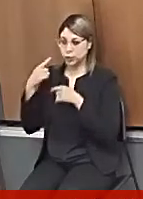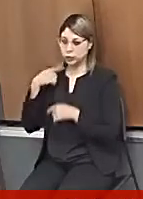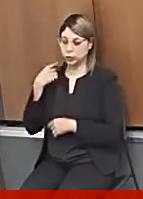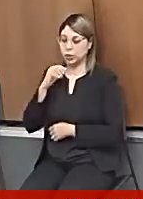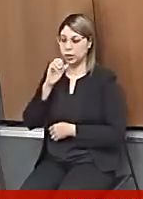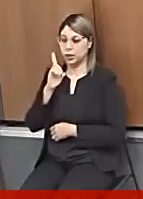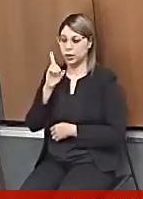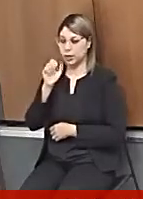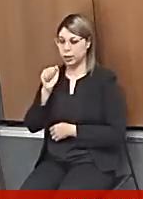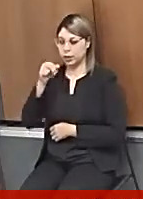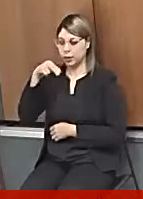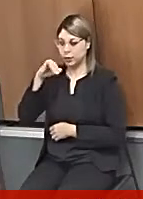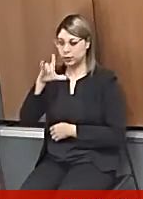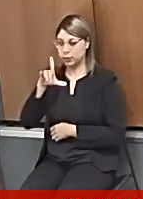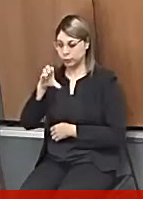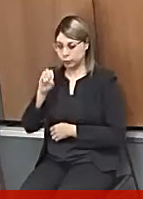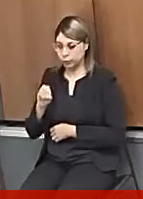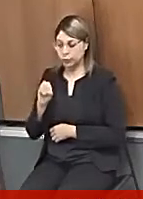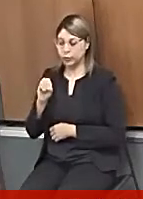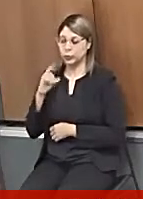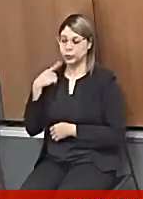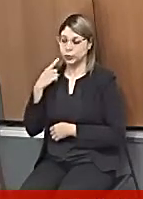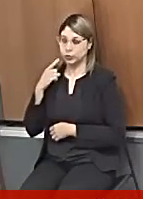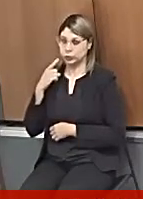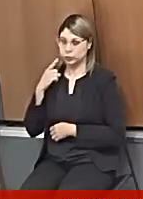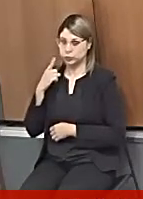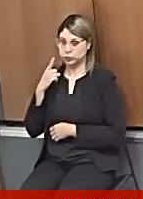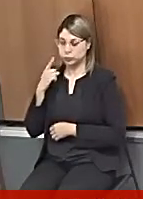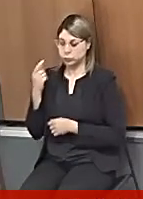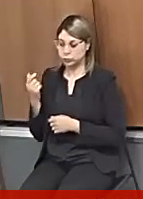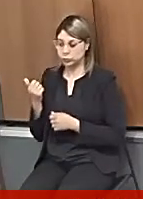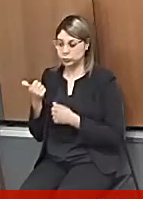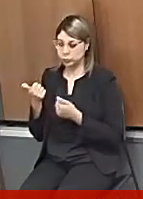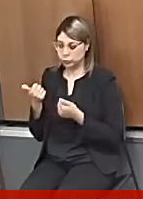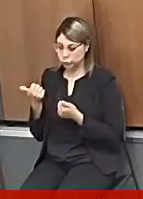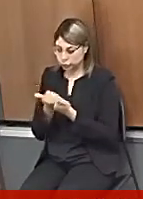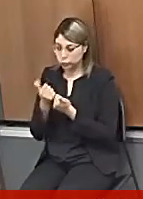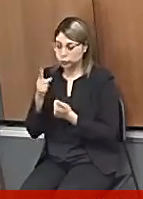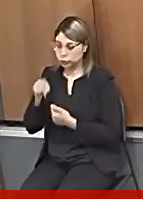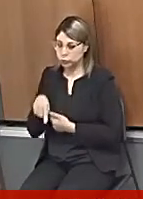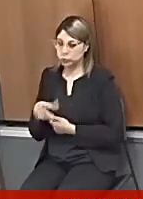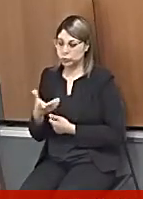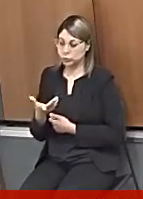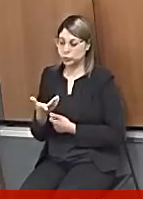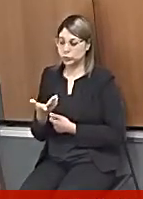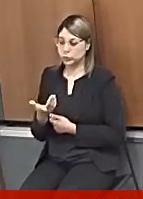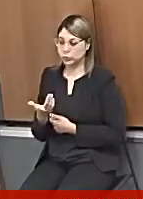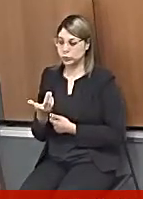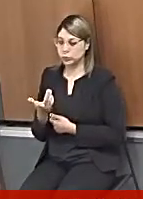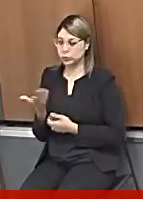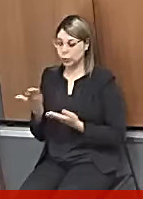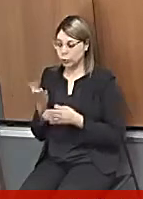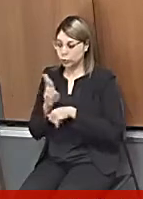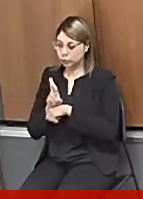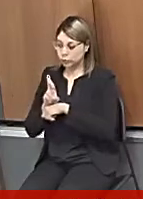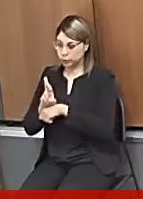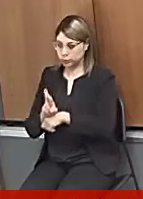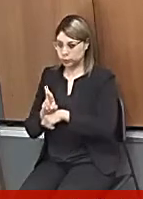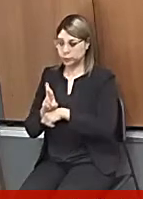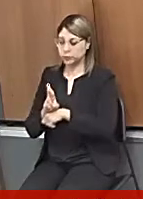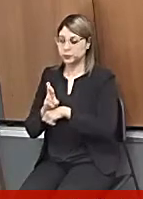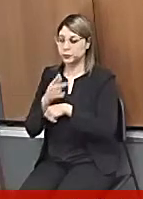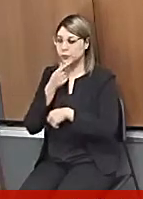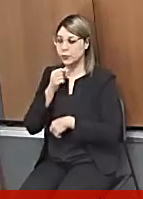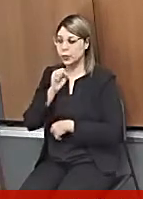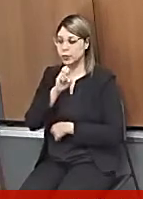souza castro advogado geral adjunto e que está aqui representando doutor